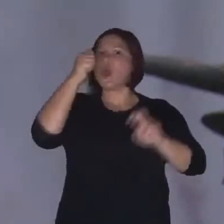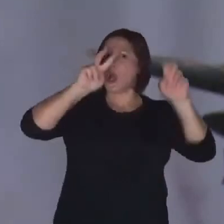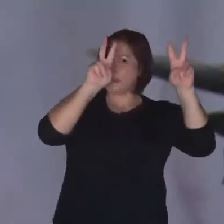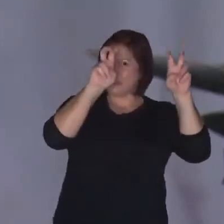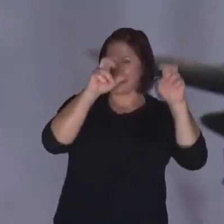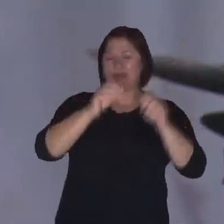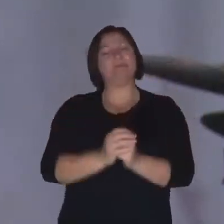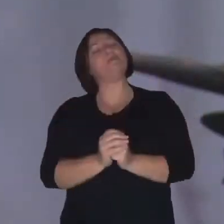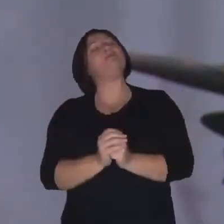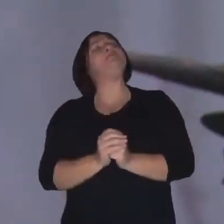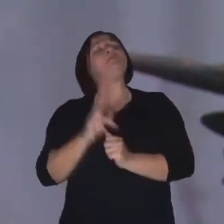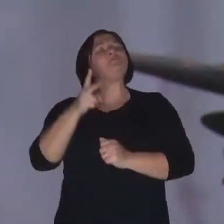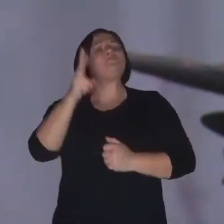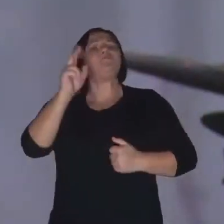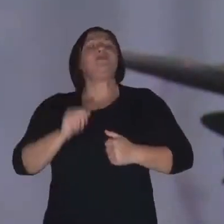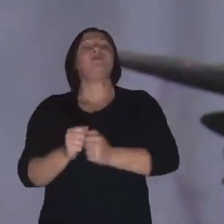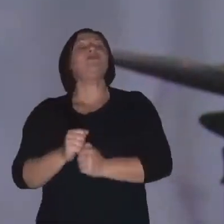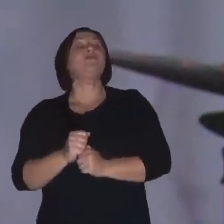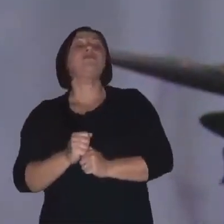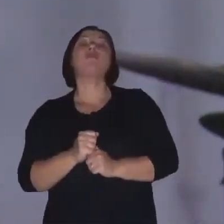momento a pegar uma Bíblia,